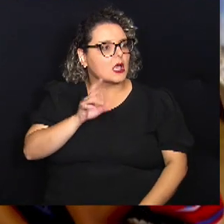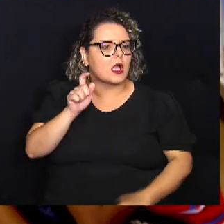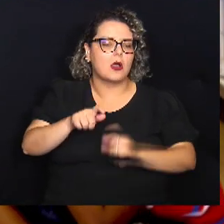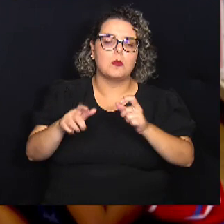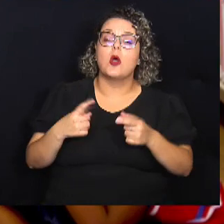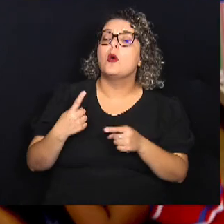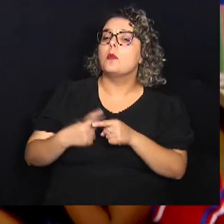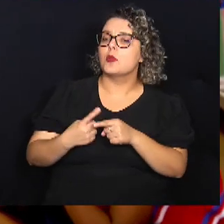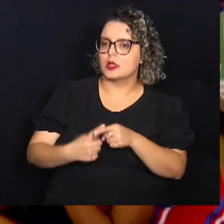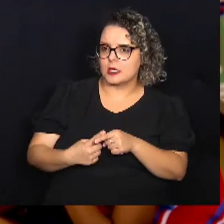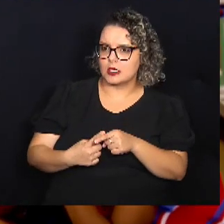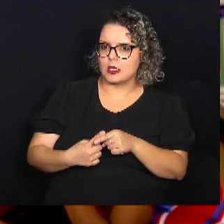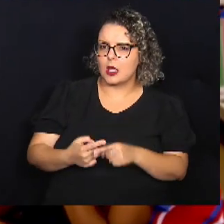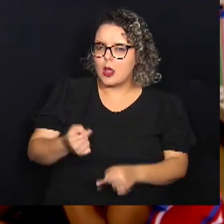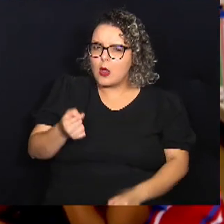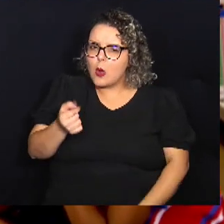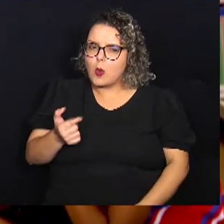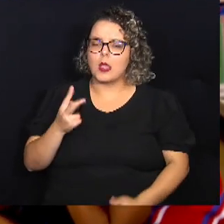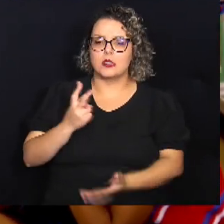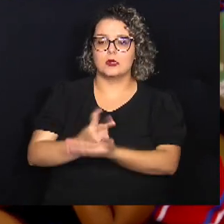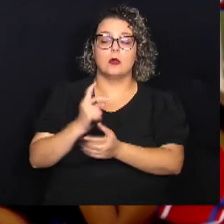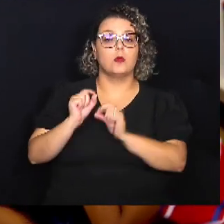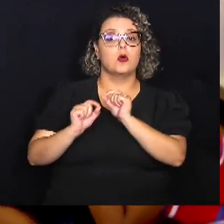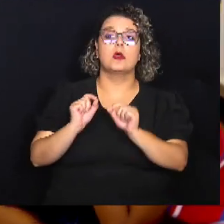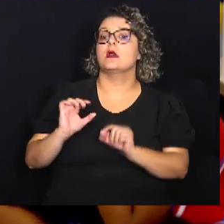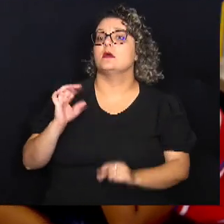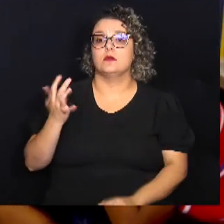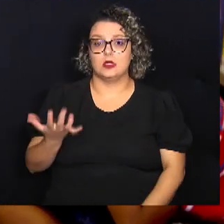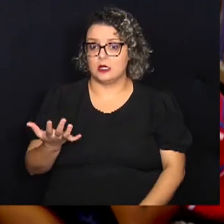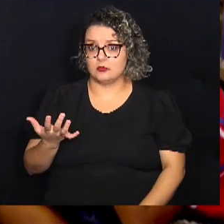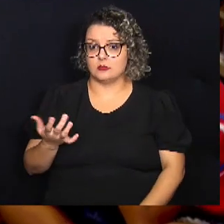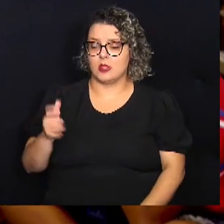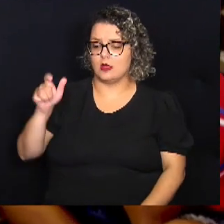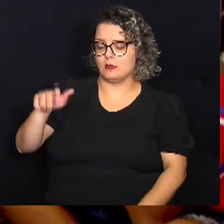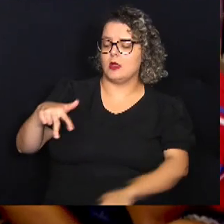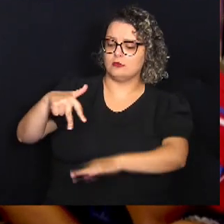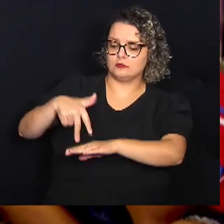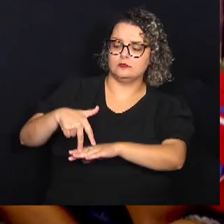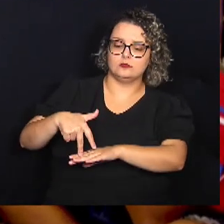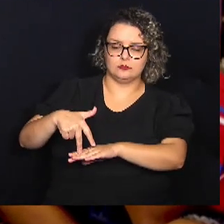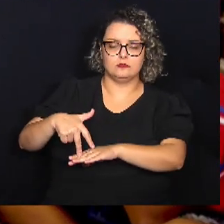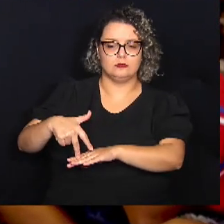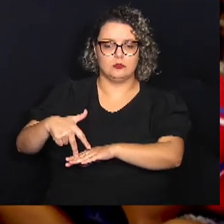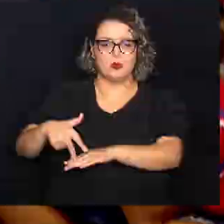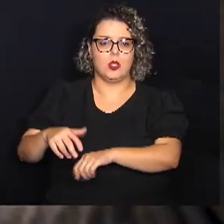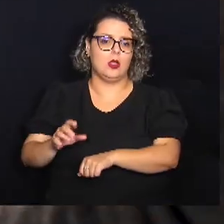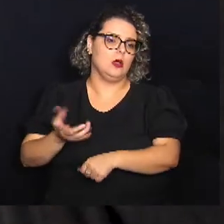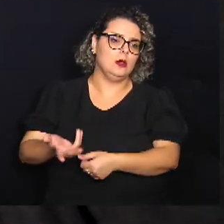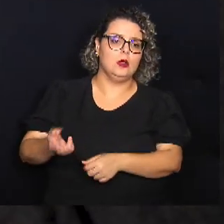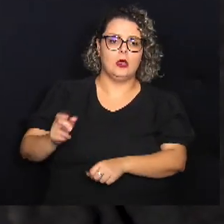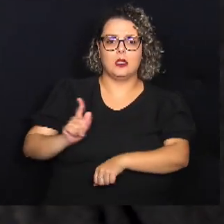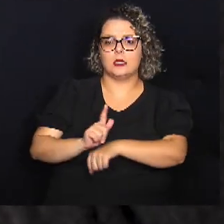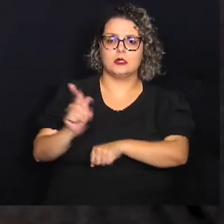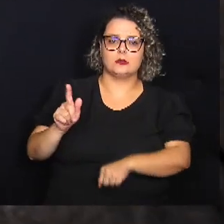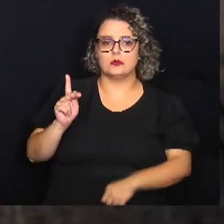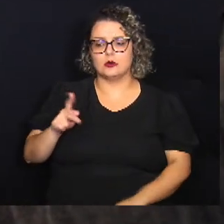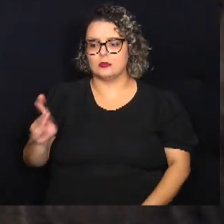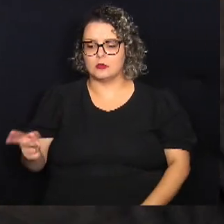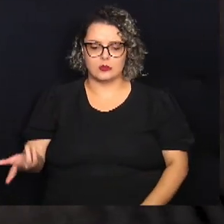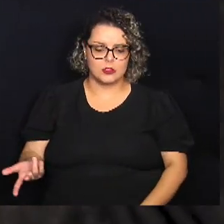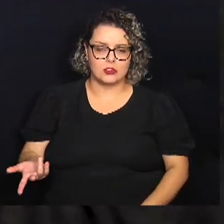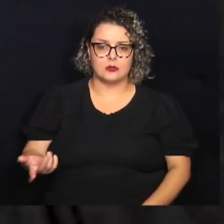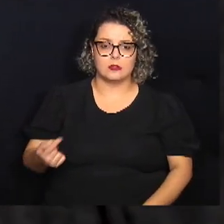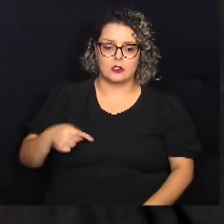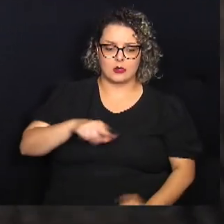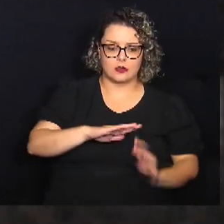Porque quase sempre, o que vai acontecer? O cara está lá fazendo um curso de formação de professores, ele vai para a